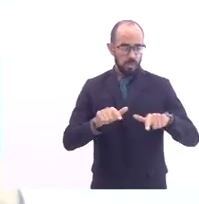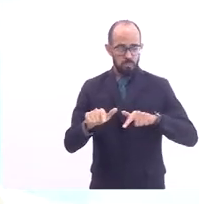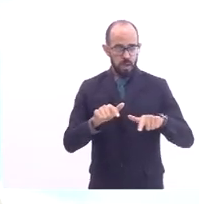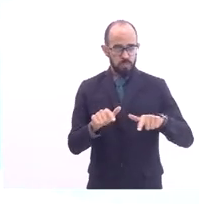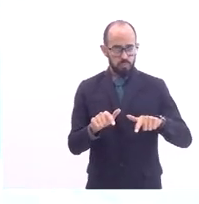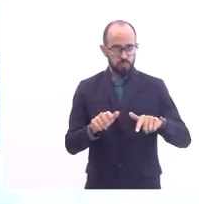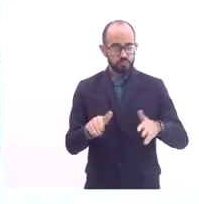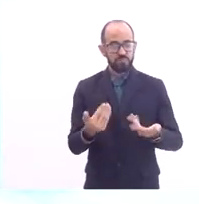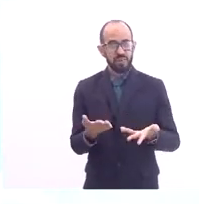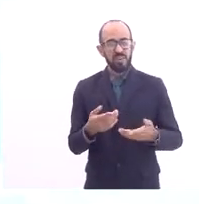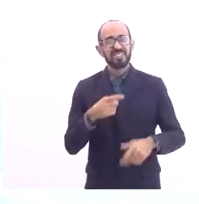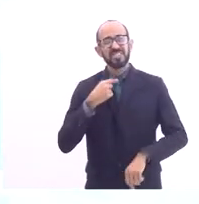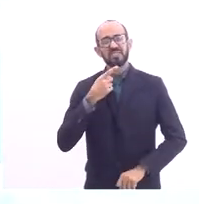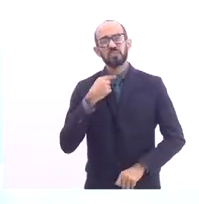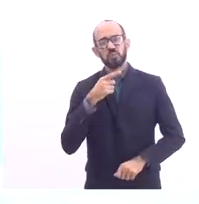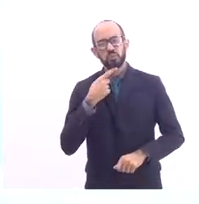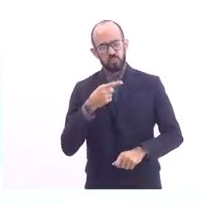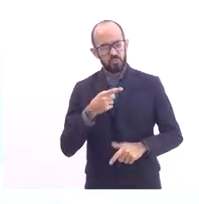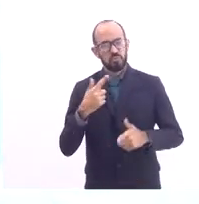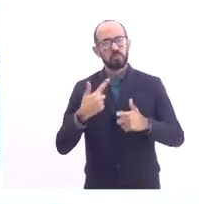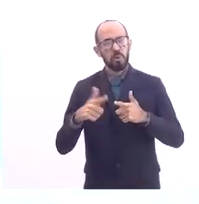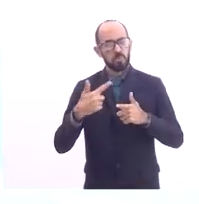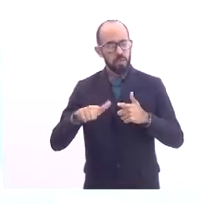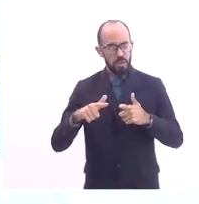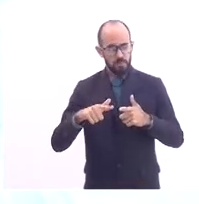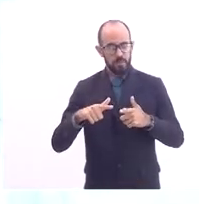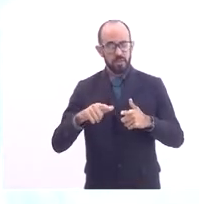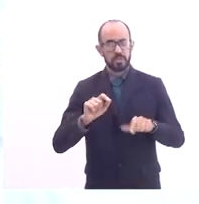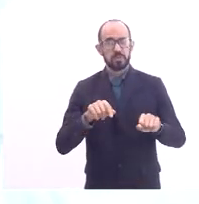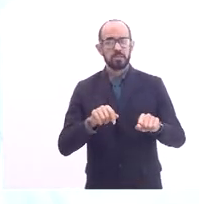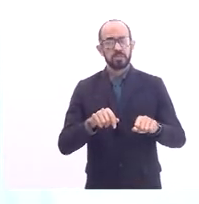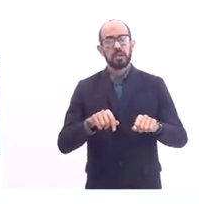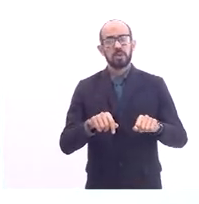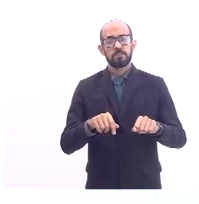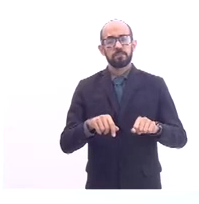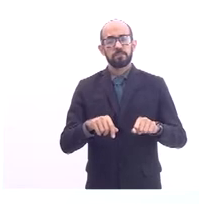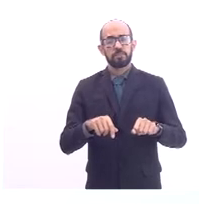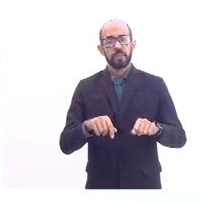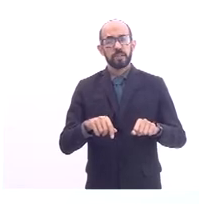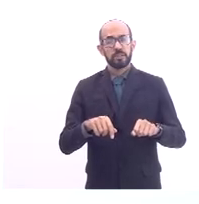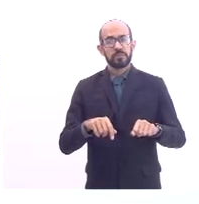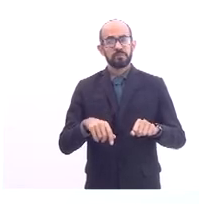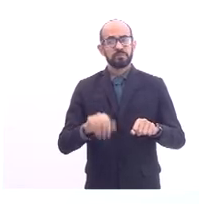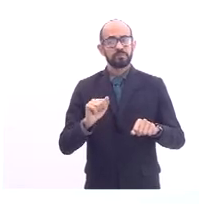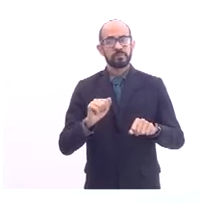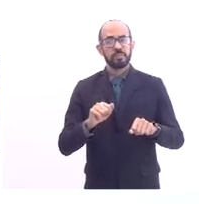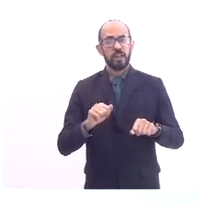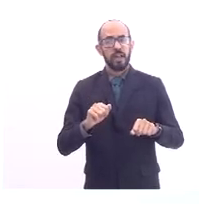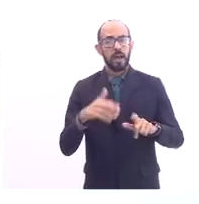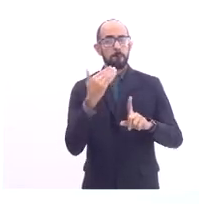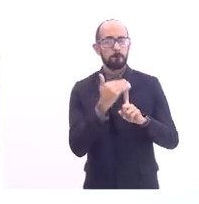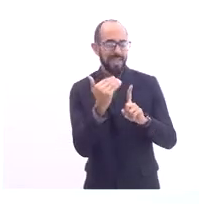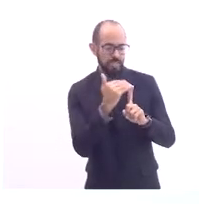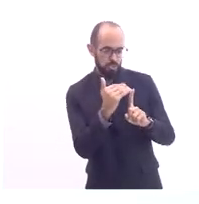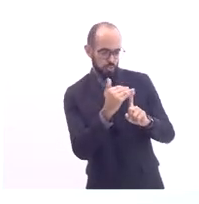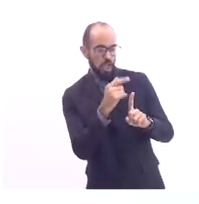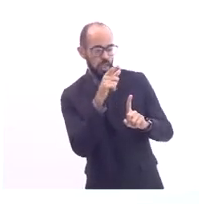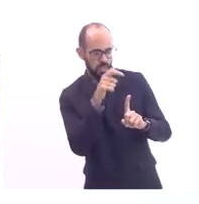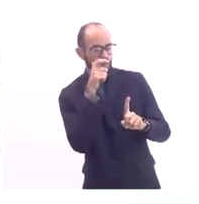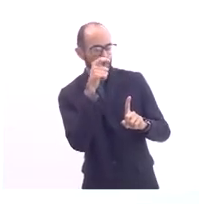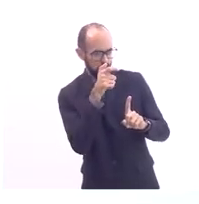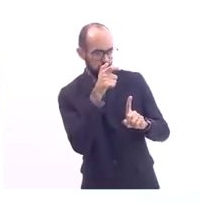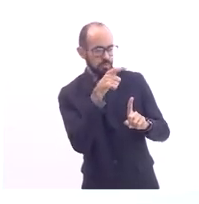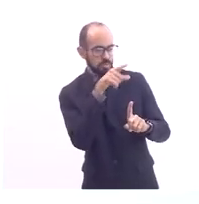grande dilema que se coloca. Há problemas muito... Não adianta, a média ela é interessante. A média ela é um